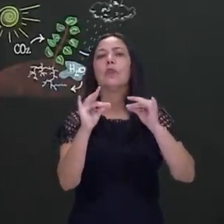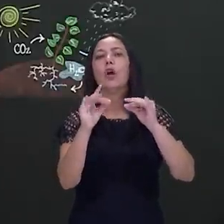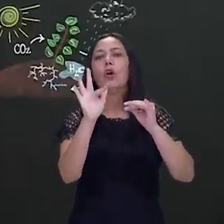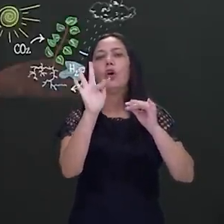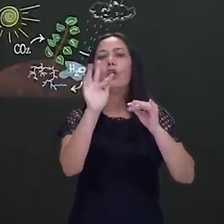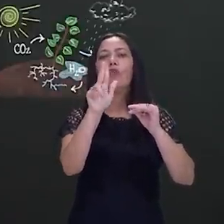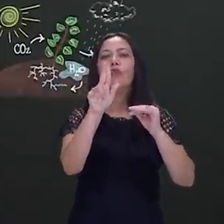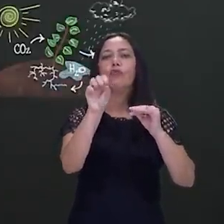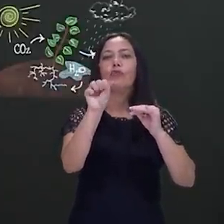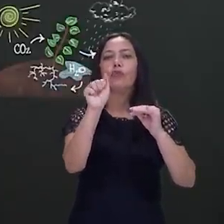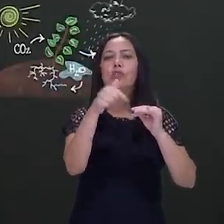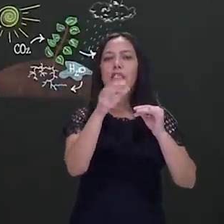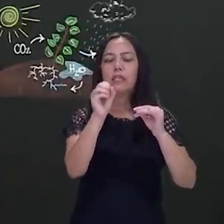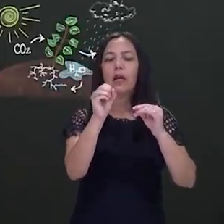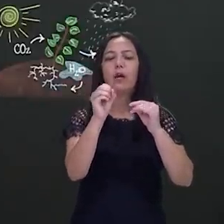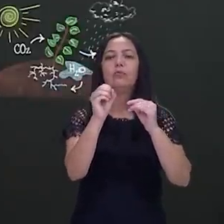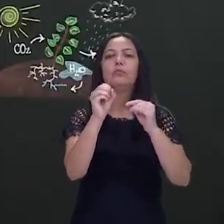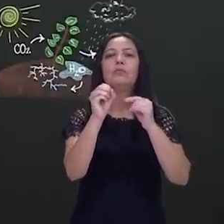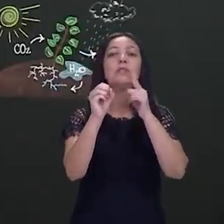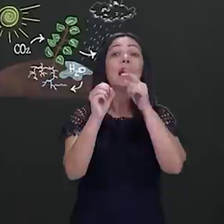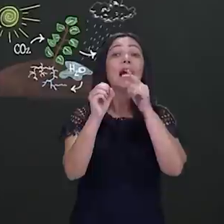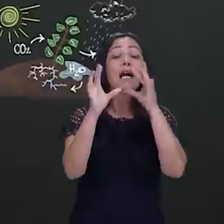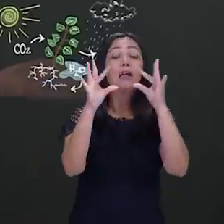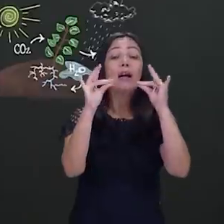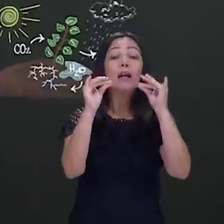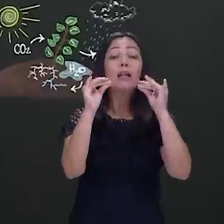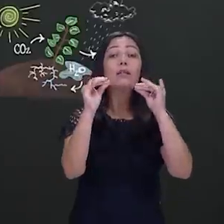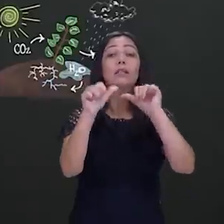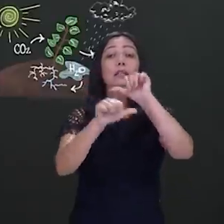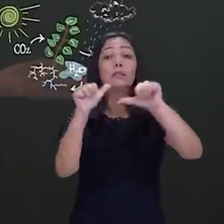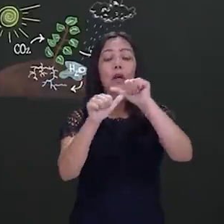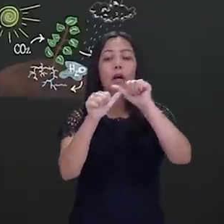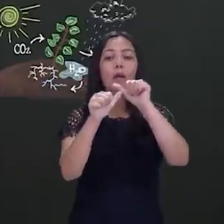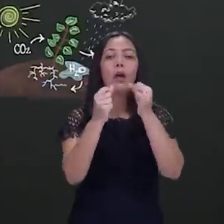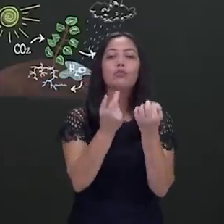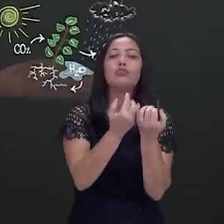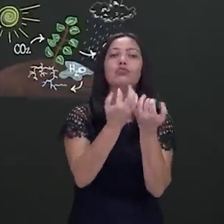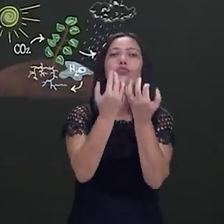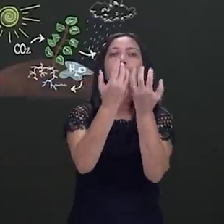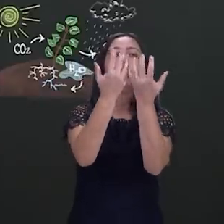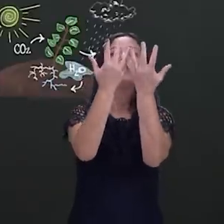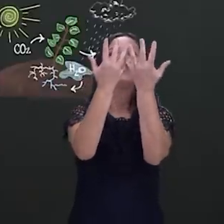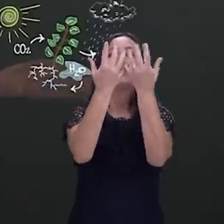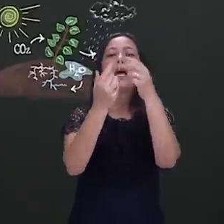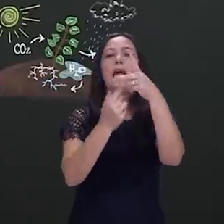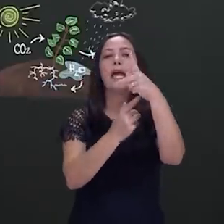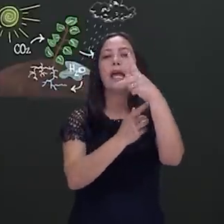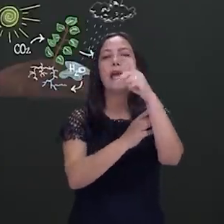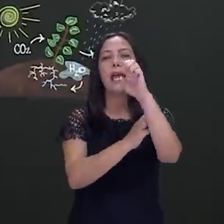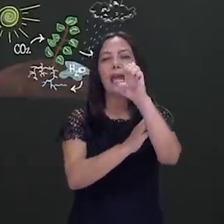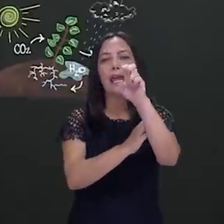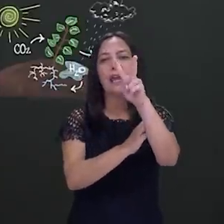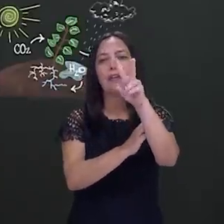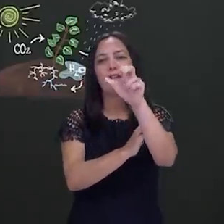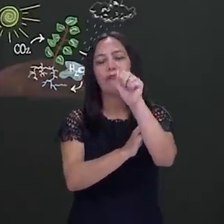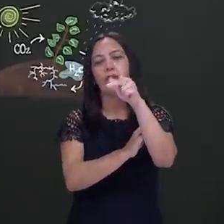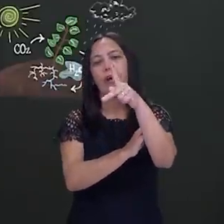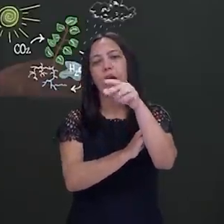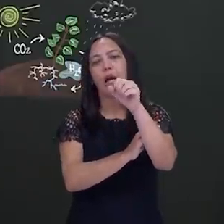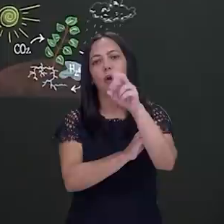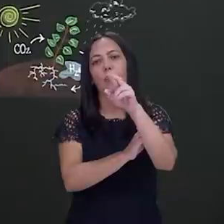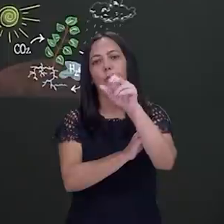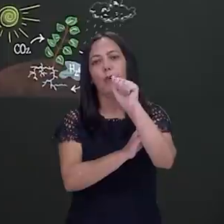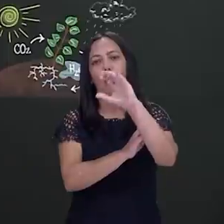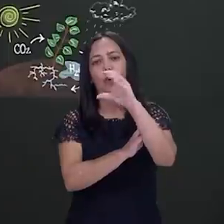gasoso, vaporização. Essa vaporização, ela também pode ser chamada de evaporação, também pode ser